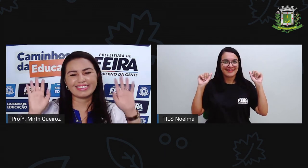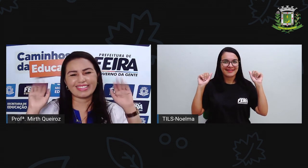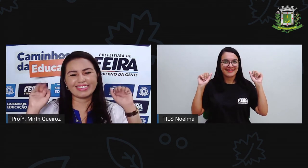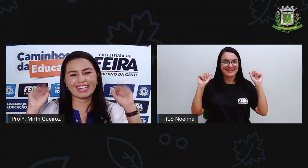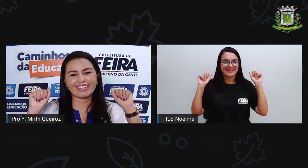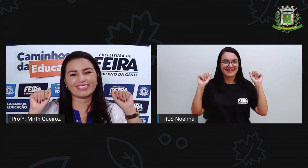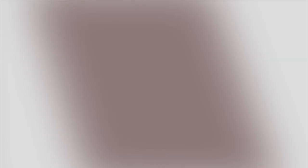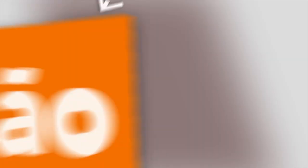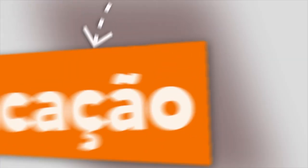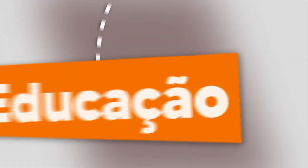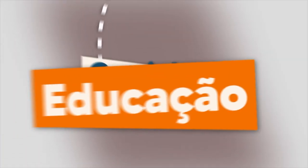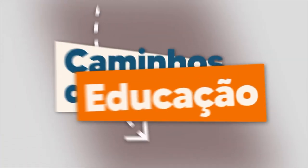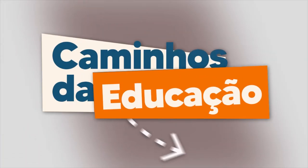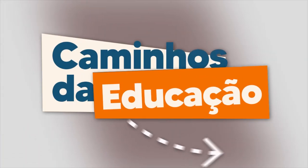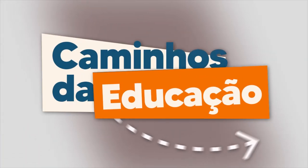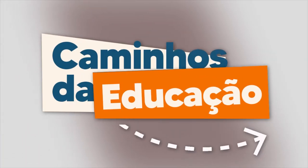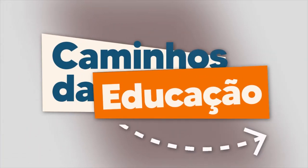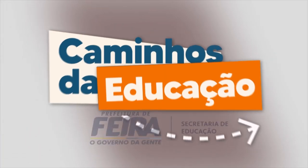Tchau, tchau!